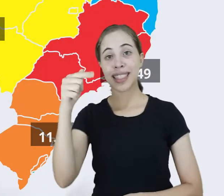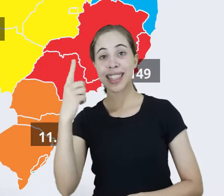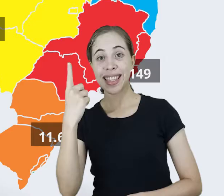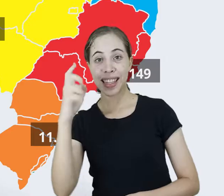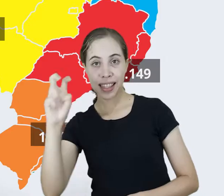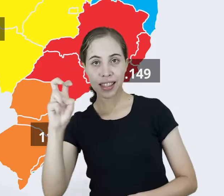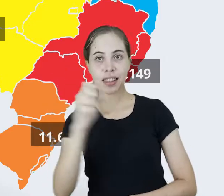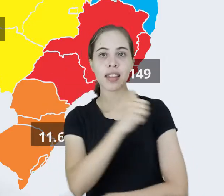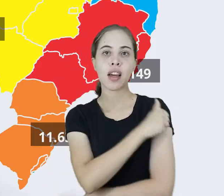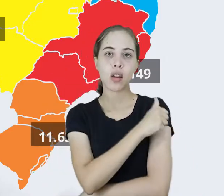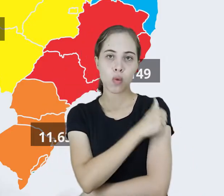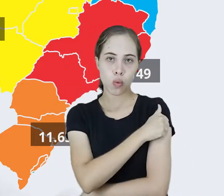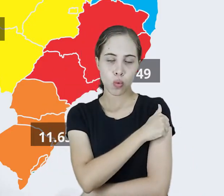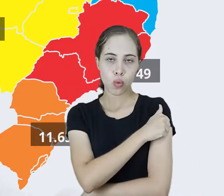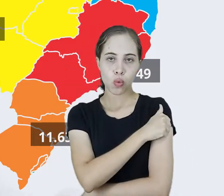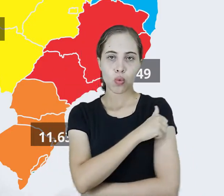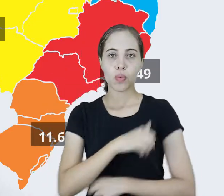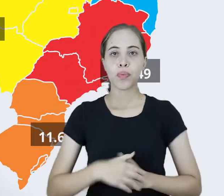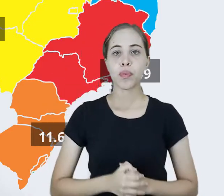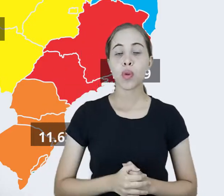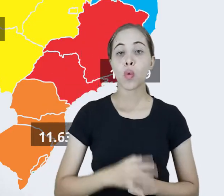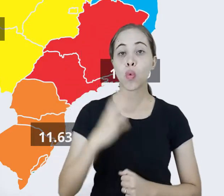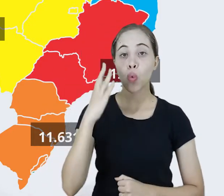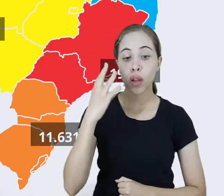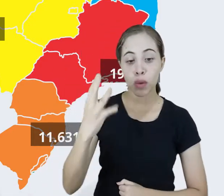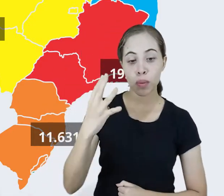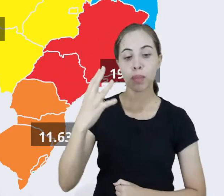55.715 alunos,